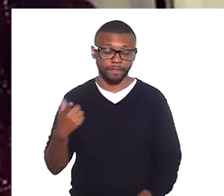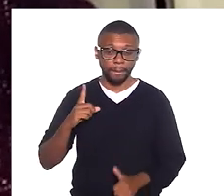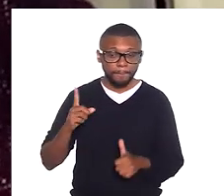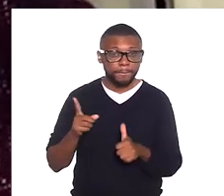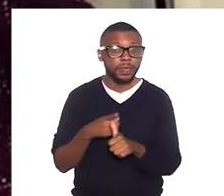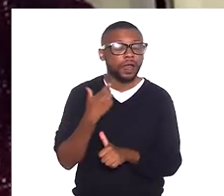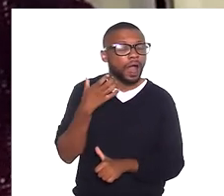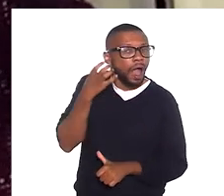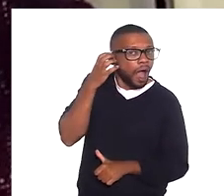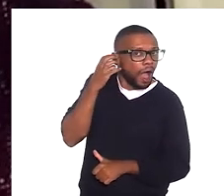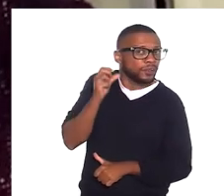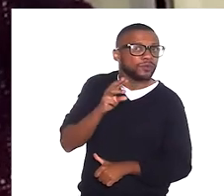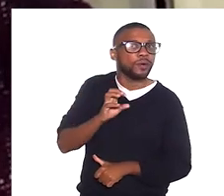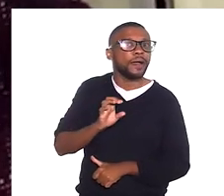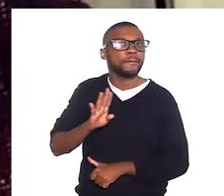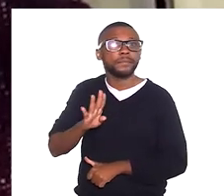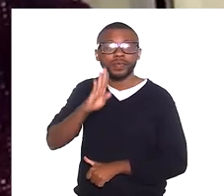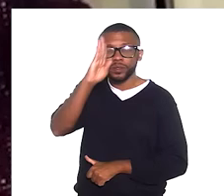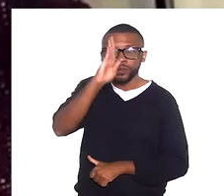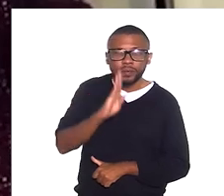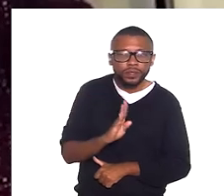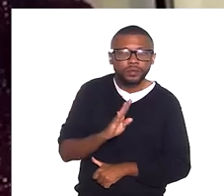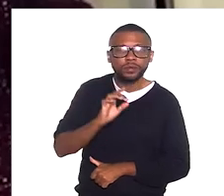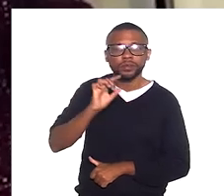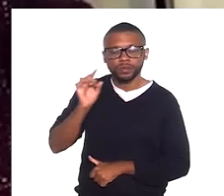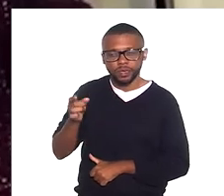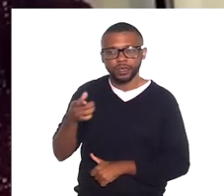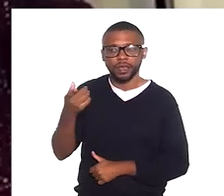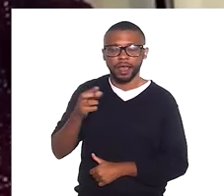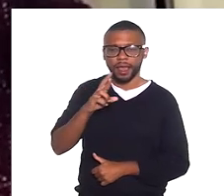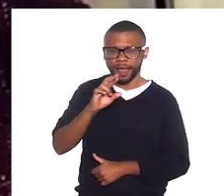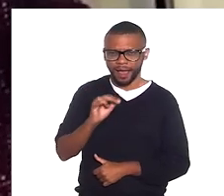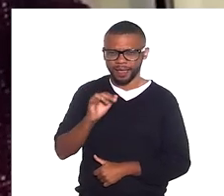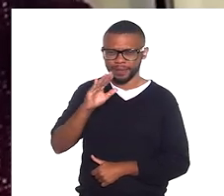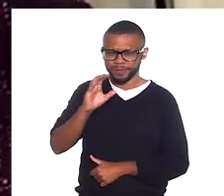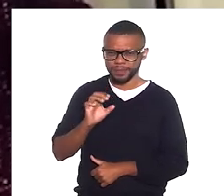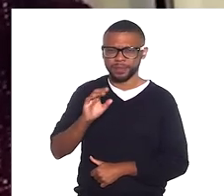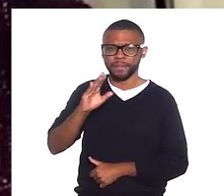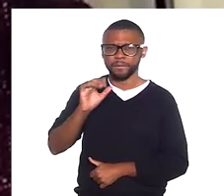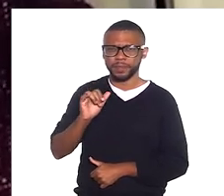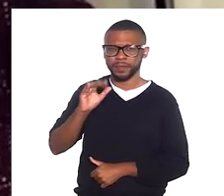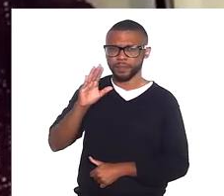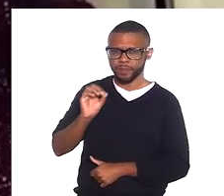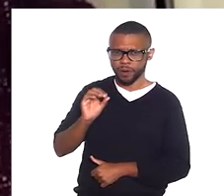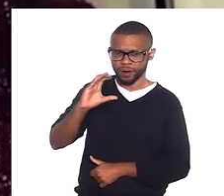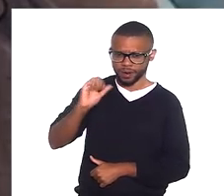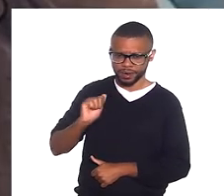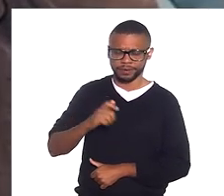2003, eu acho, talvez uma das primeiras rádio webs aí do Brasil, que chamava Rádio Biboca.